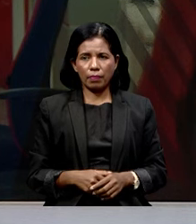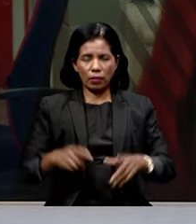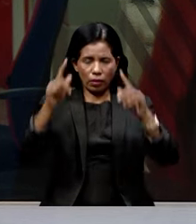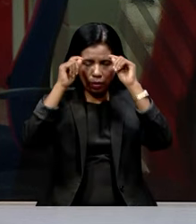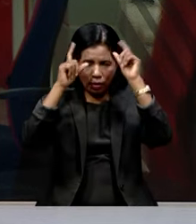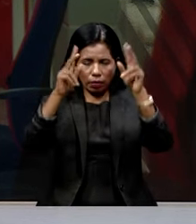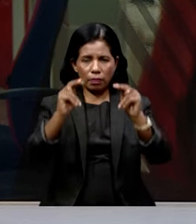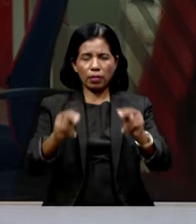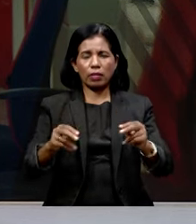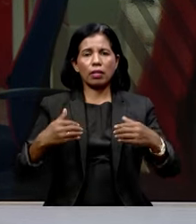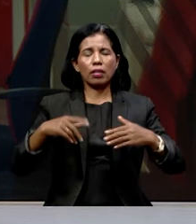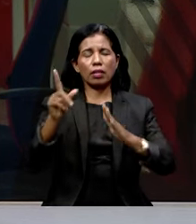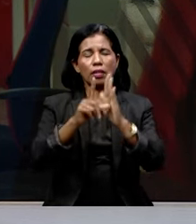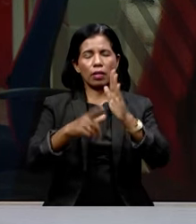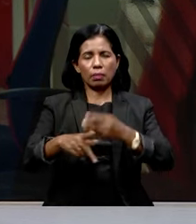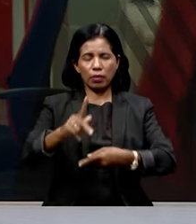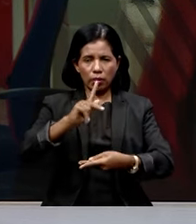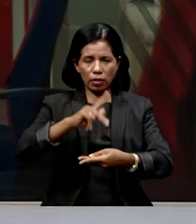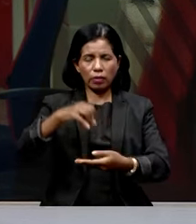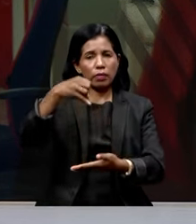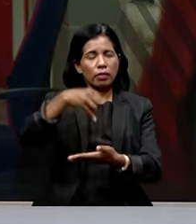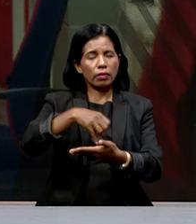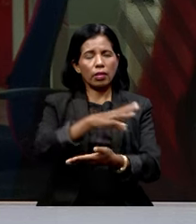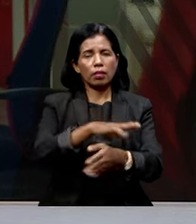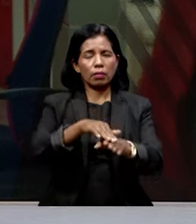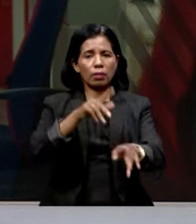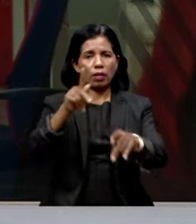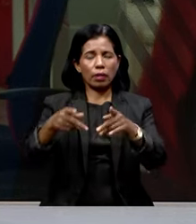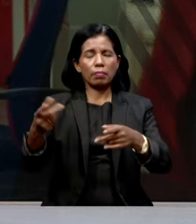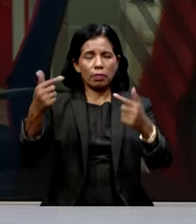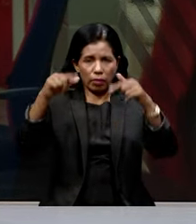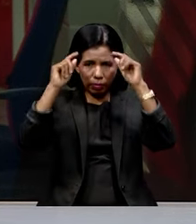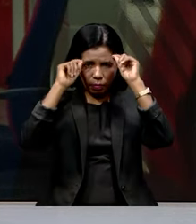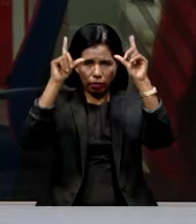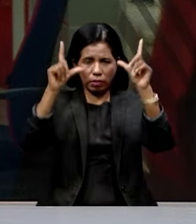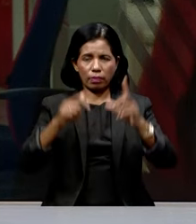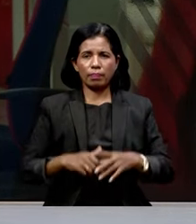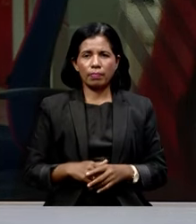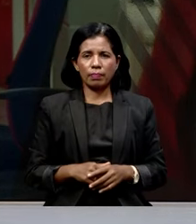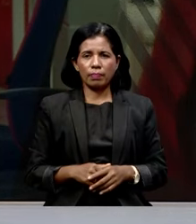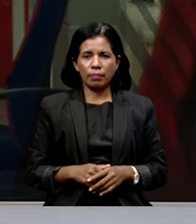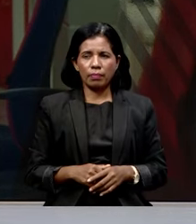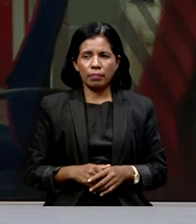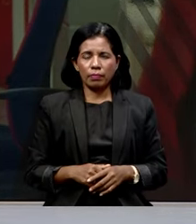Timor-Leste precisa de lei de proteção e investimento, a tua atrai investidor Síria mais Timor-Leste.